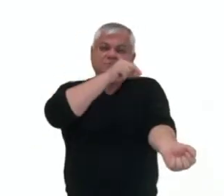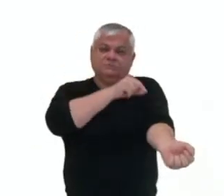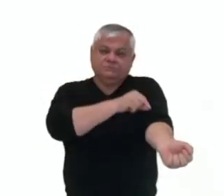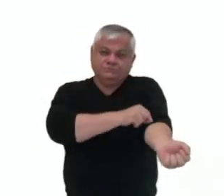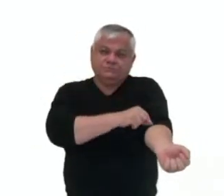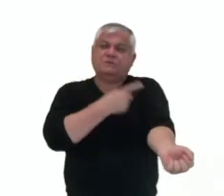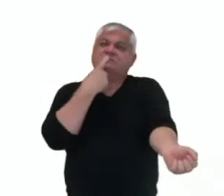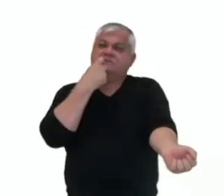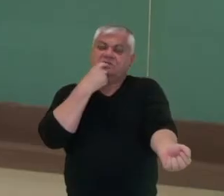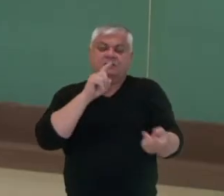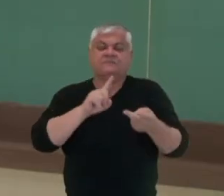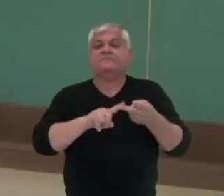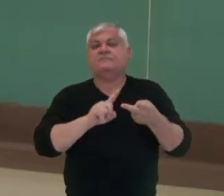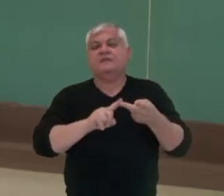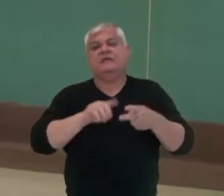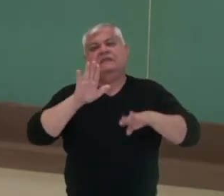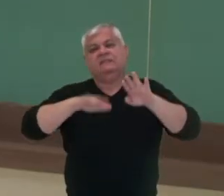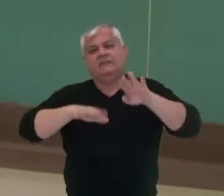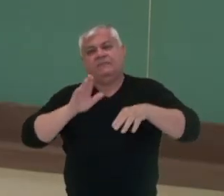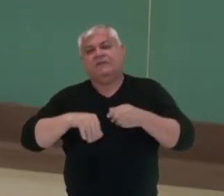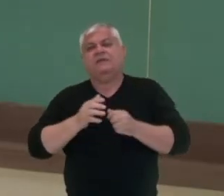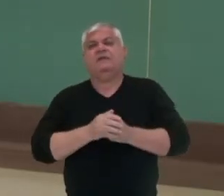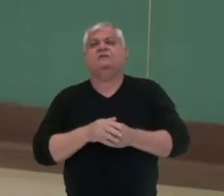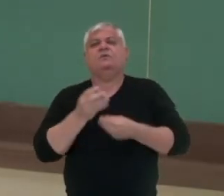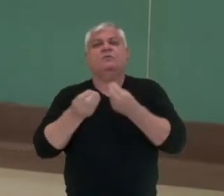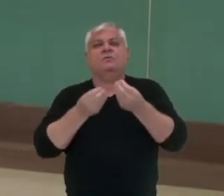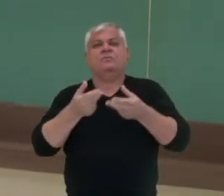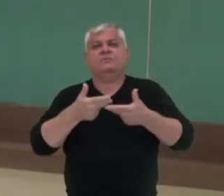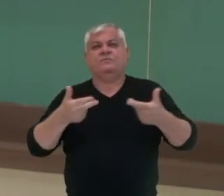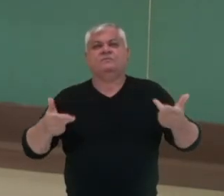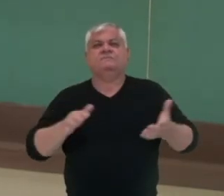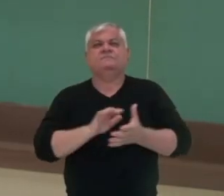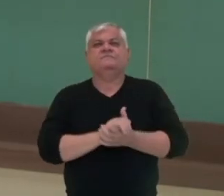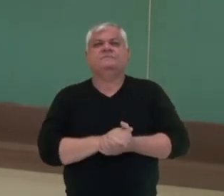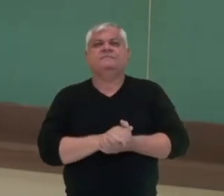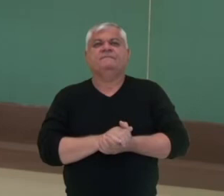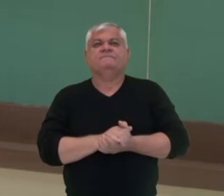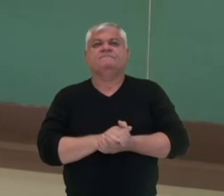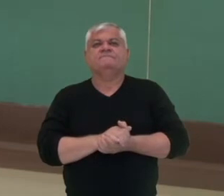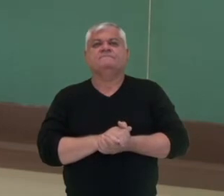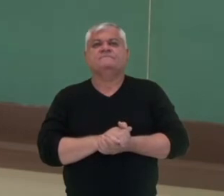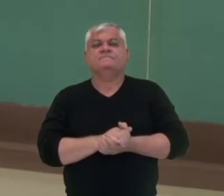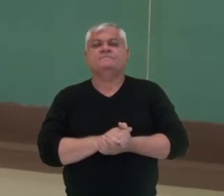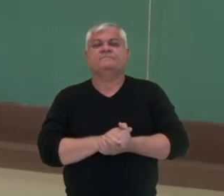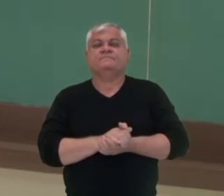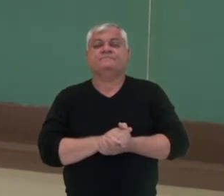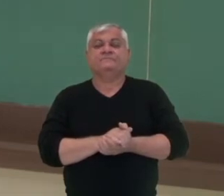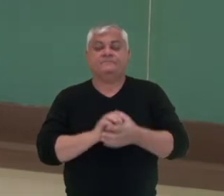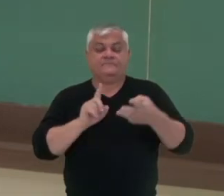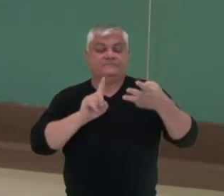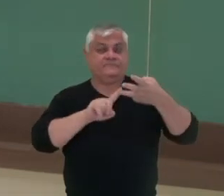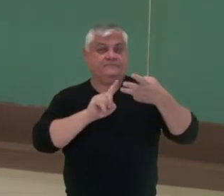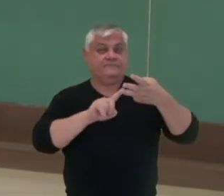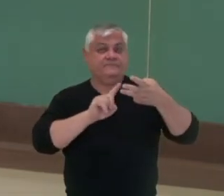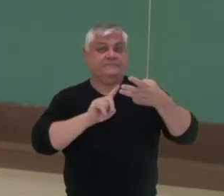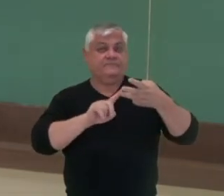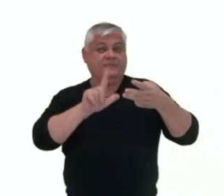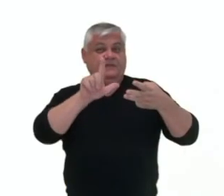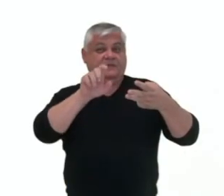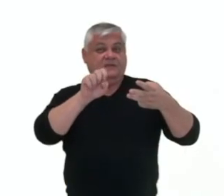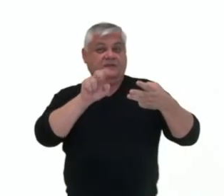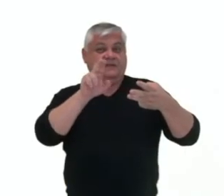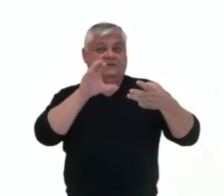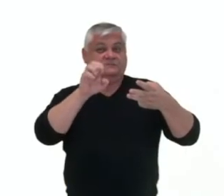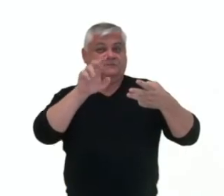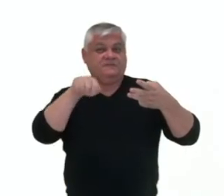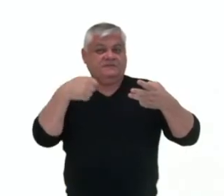dependendo os fatores da coagulação, né? E a leucemia. Leucemia é uma doença que afeta os